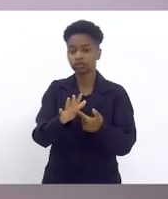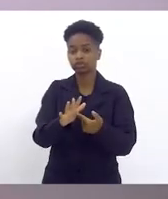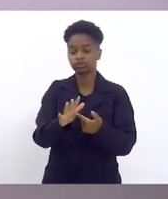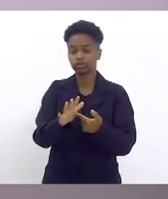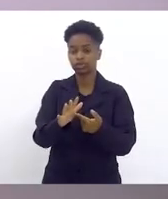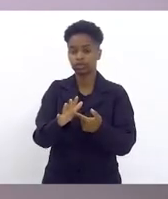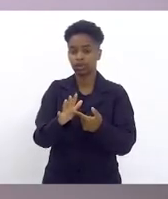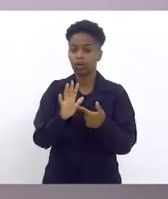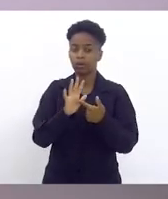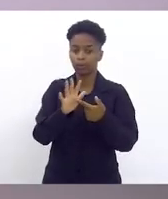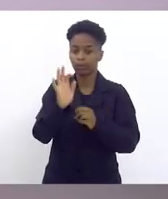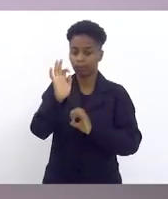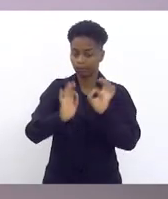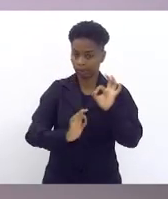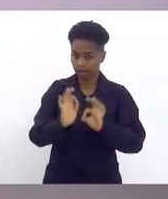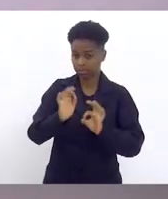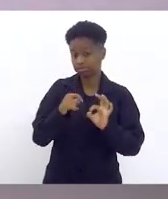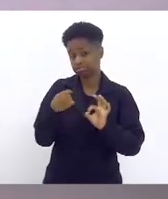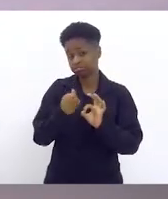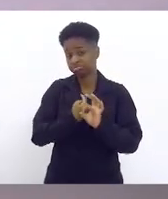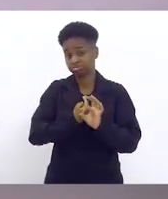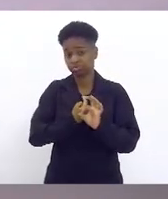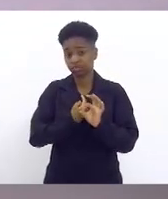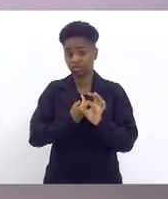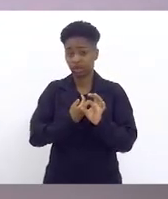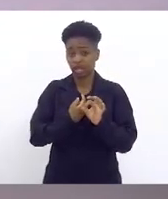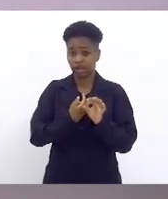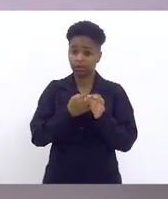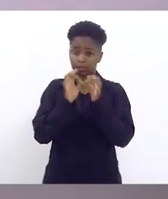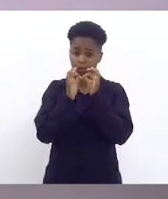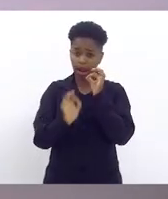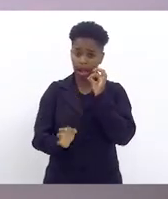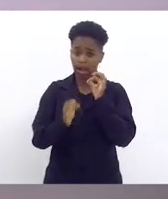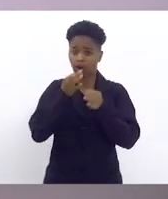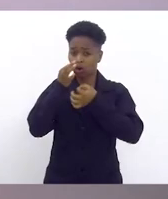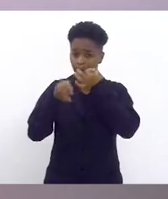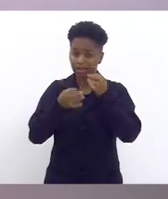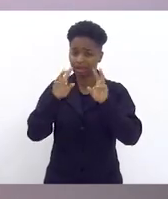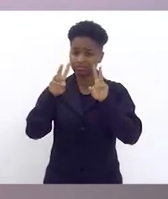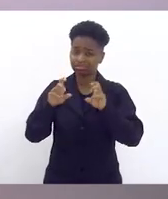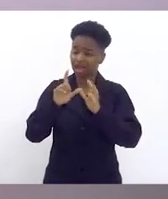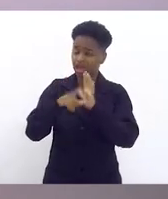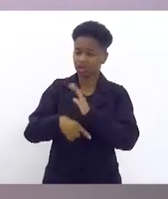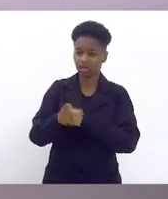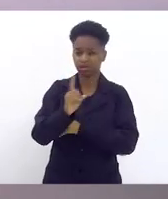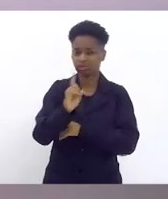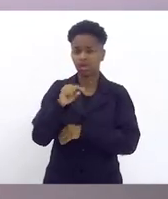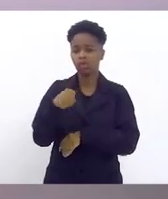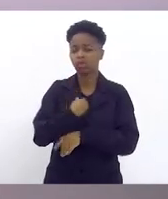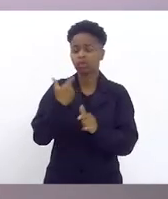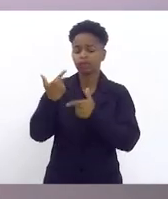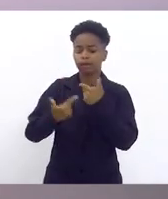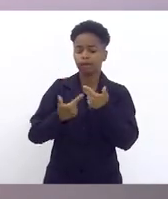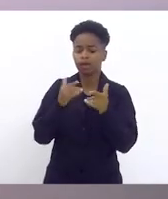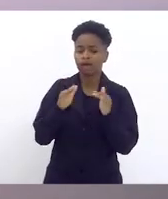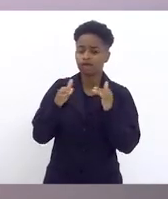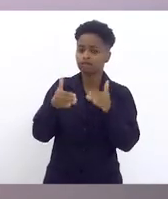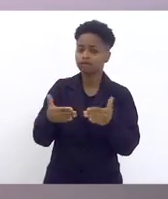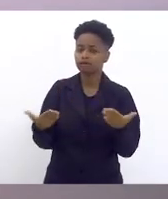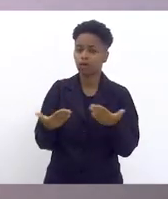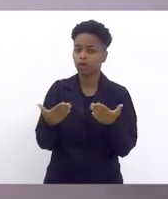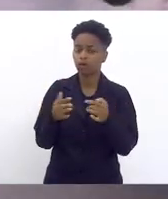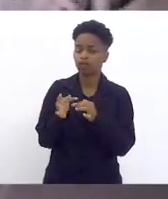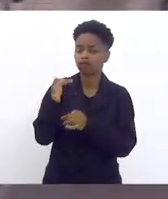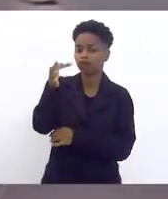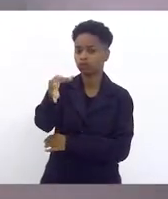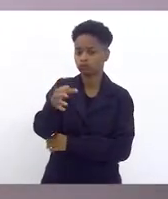apresentou o plano e não vamos mais tecer os comentários do atraso Vamos trabalhar olhando para para